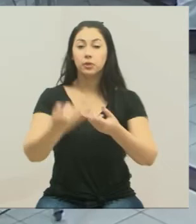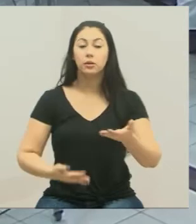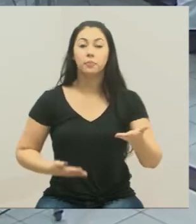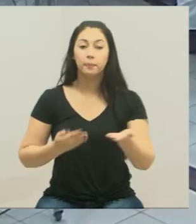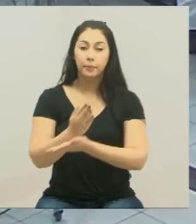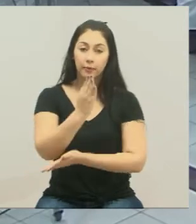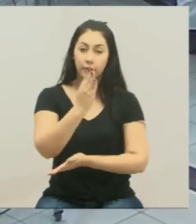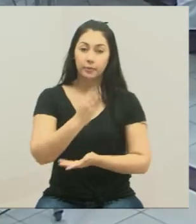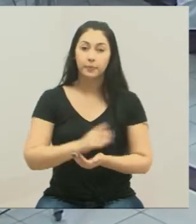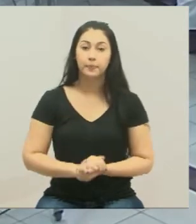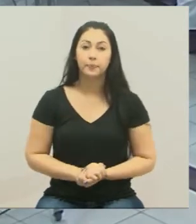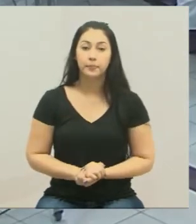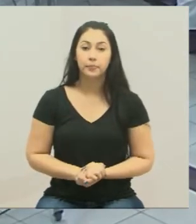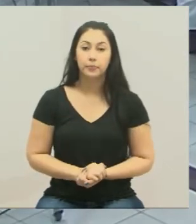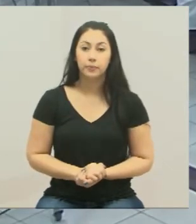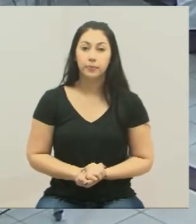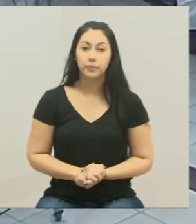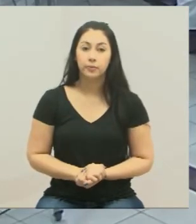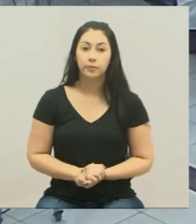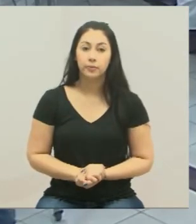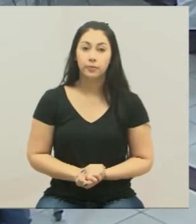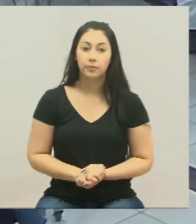informações aprovado.